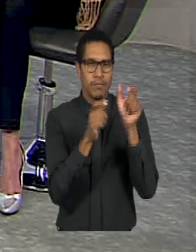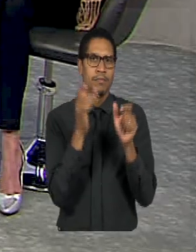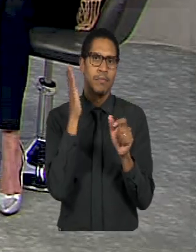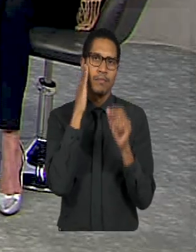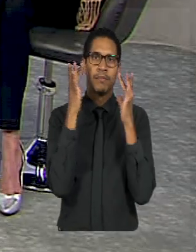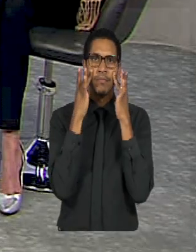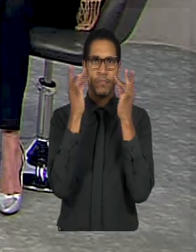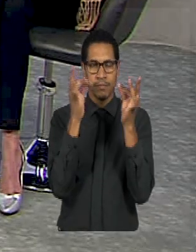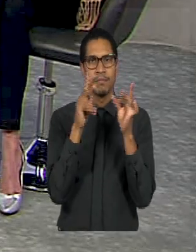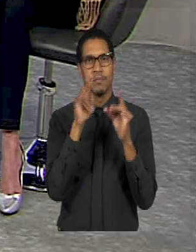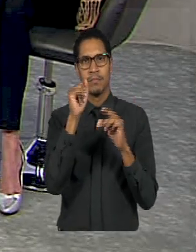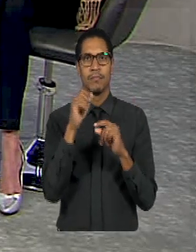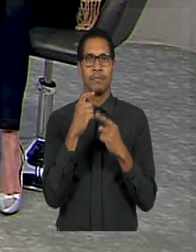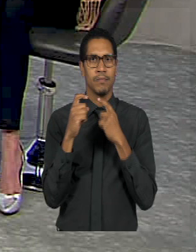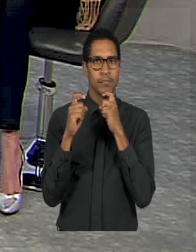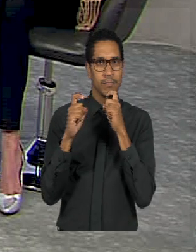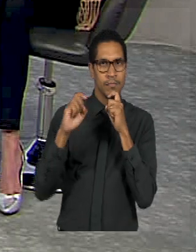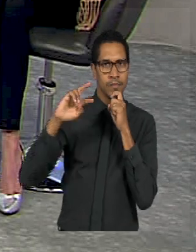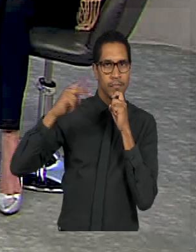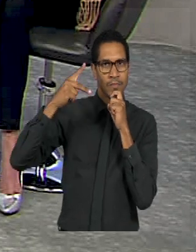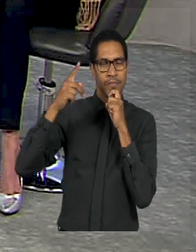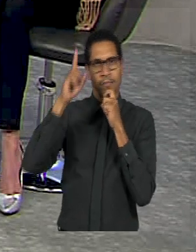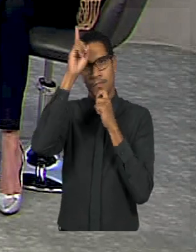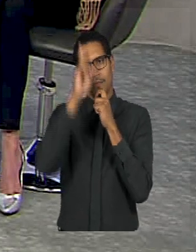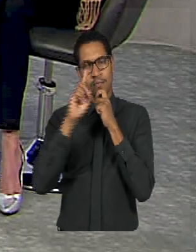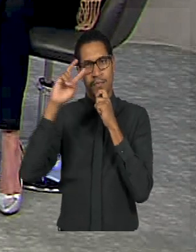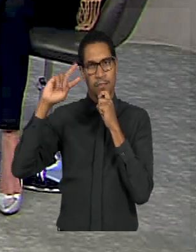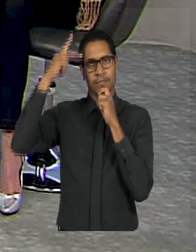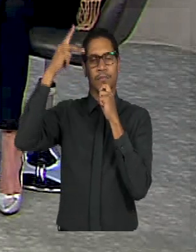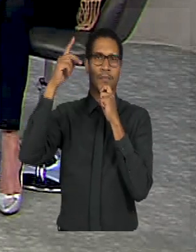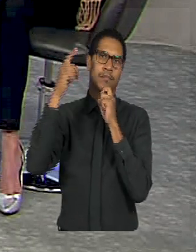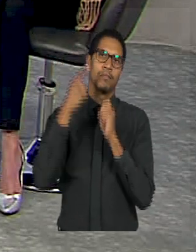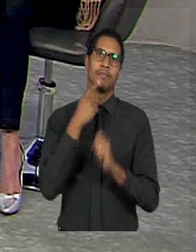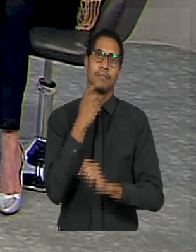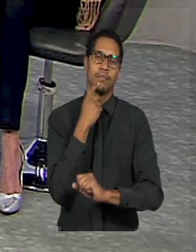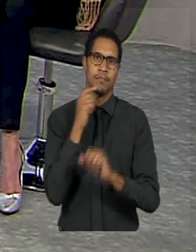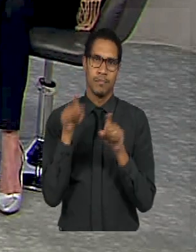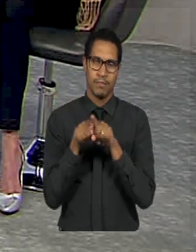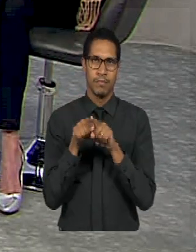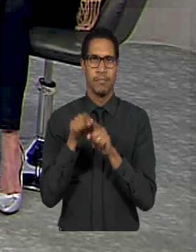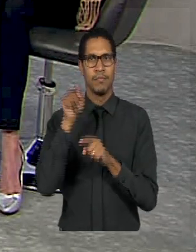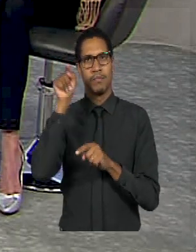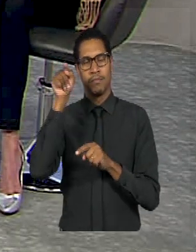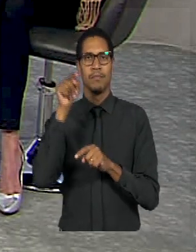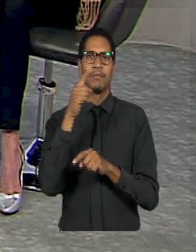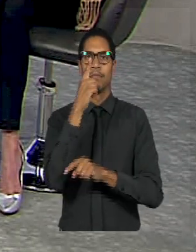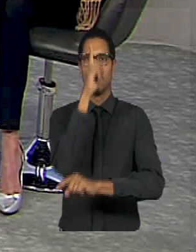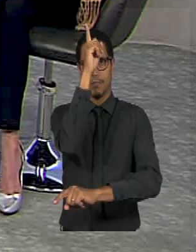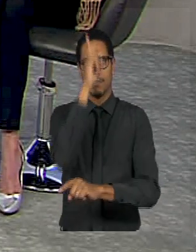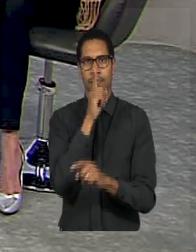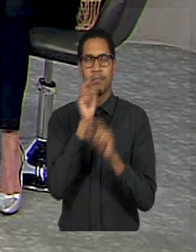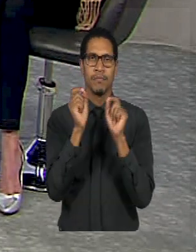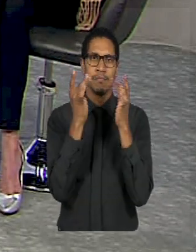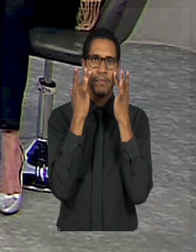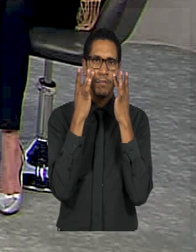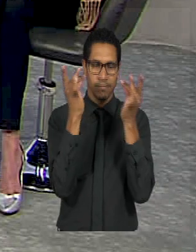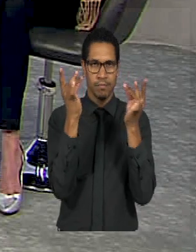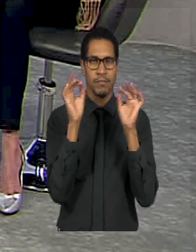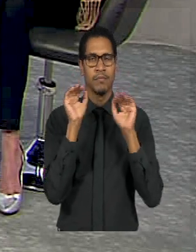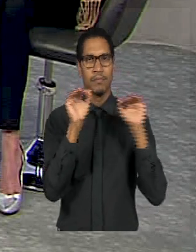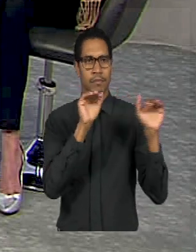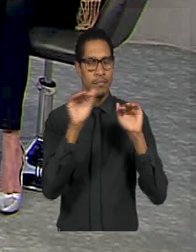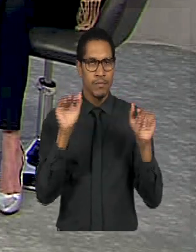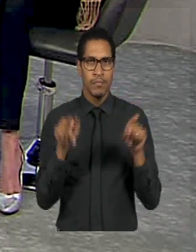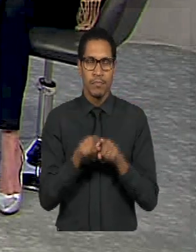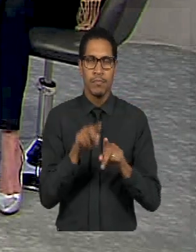para o vermelho. Então o amarelo é a atenção, por isso que ele foi escolhido, para chamar a atenção devido à quantidade, o